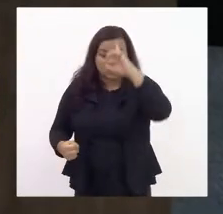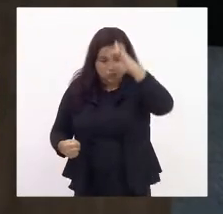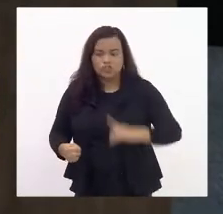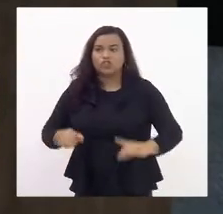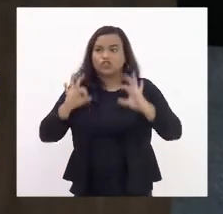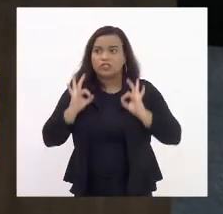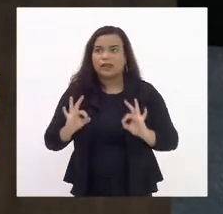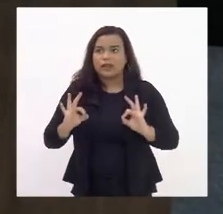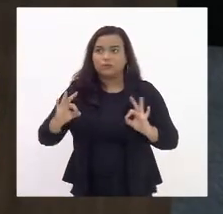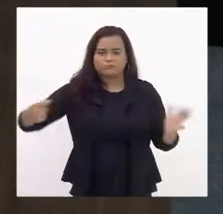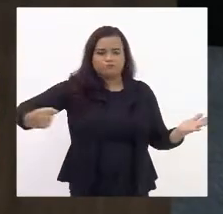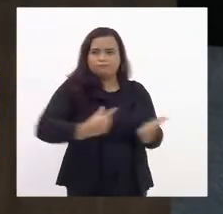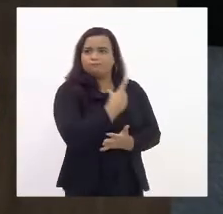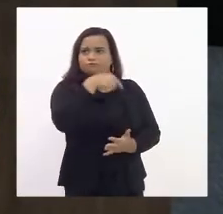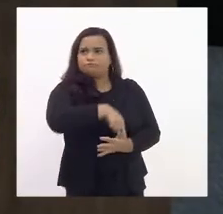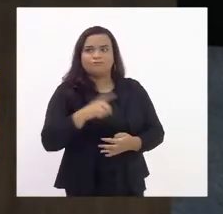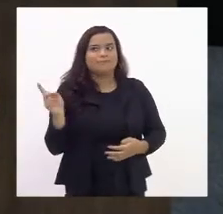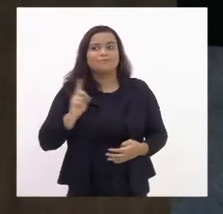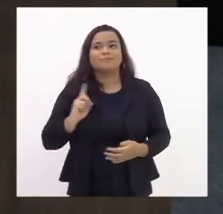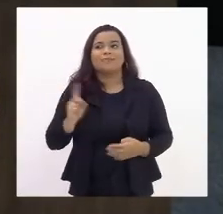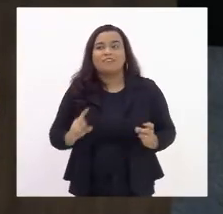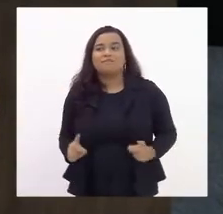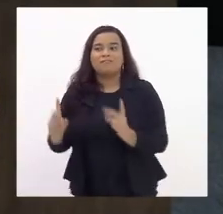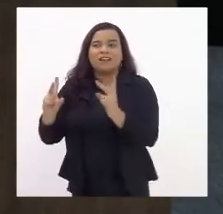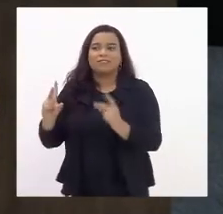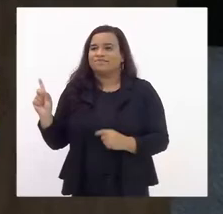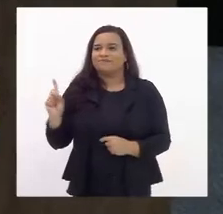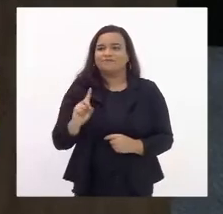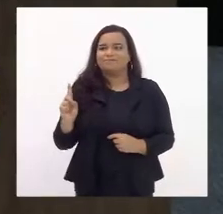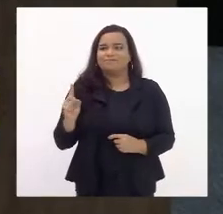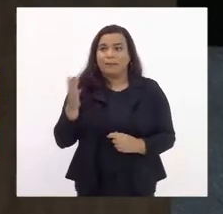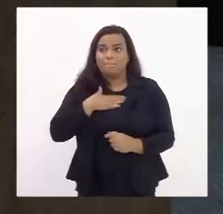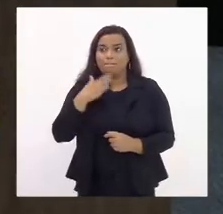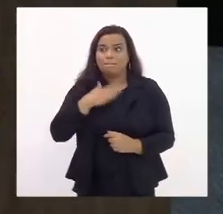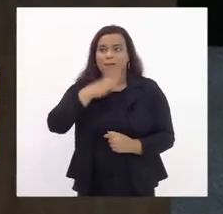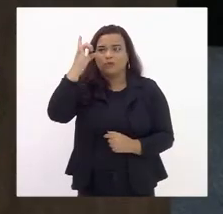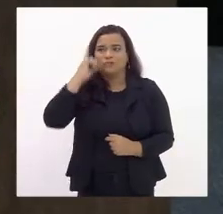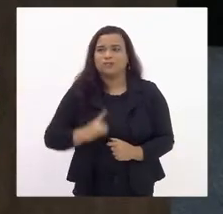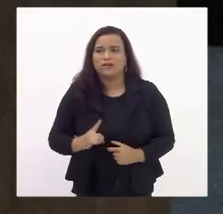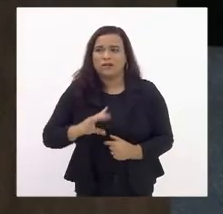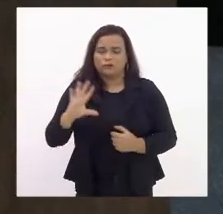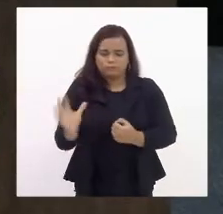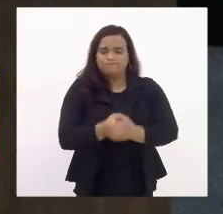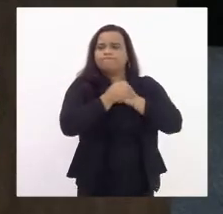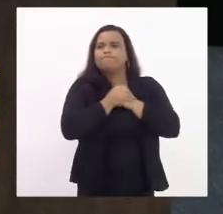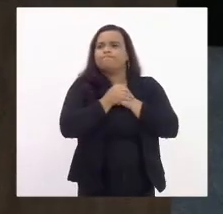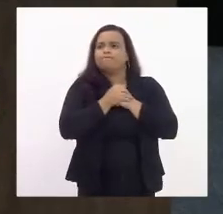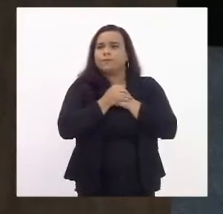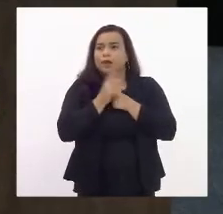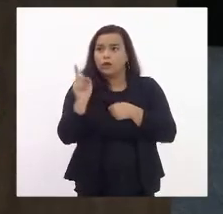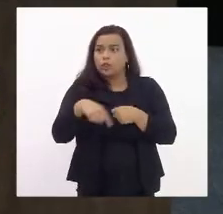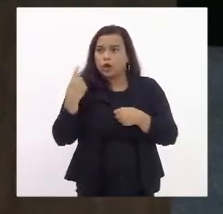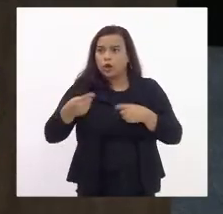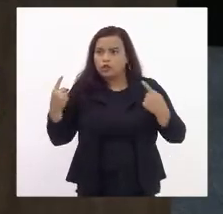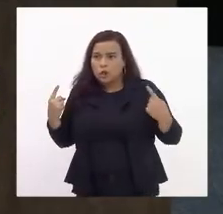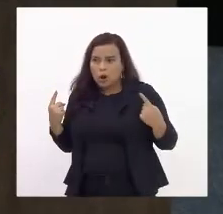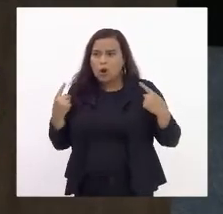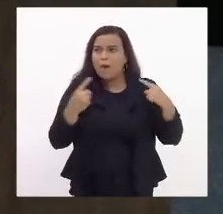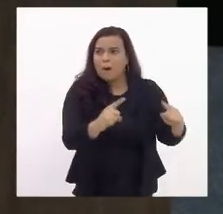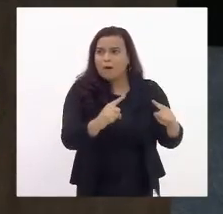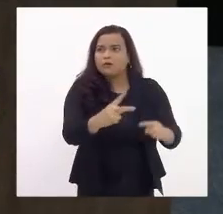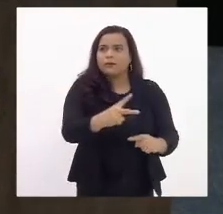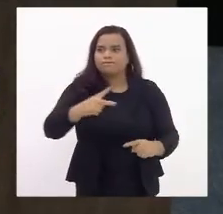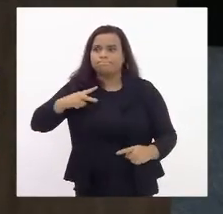se vende. Do meu direito eu não abro mão, nós somos contra a